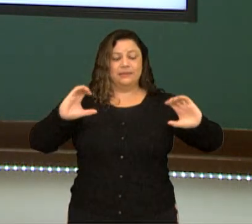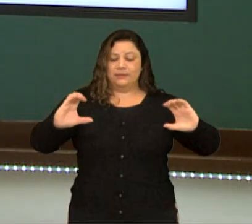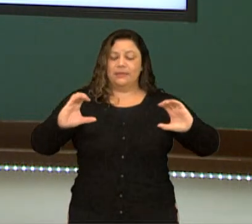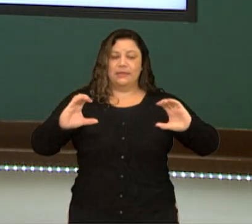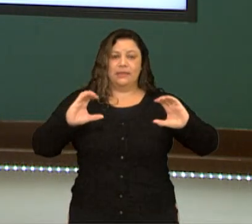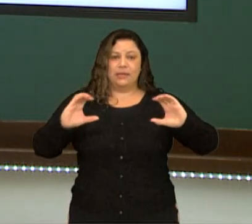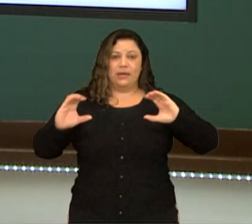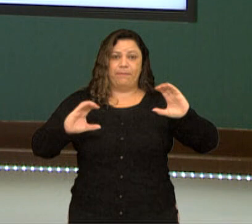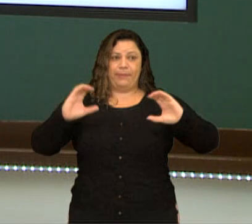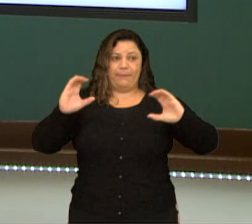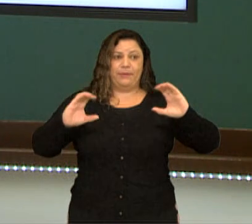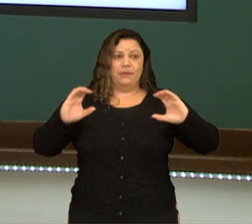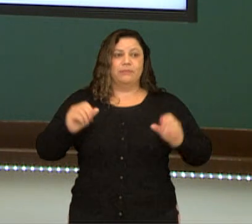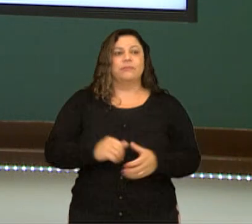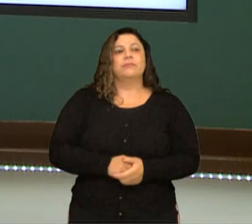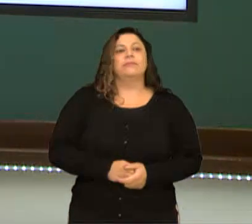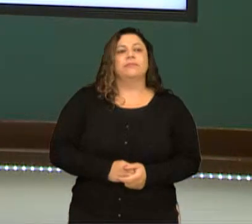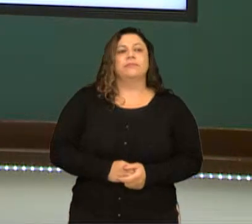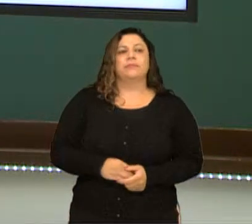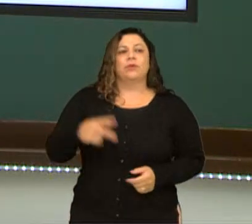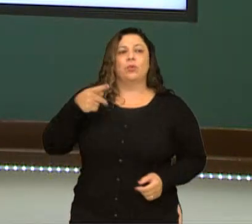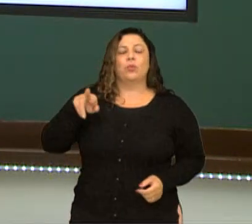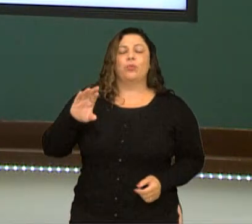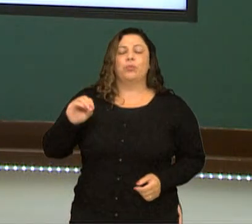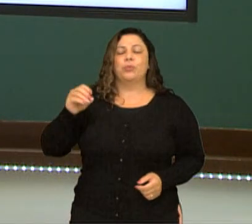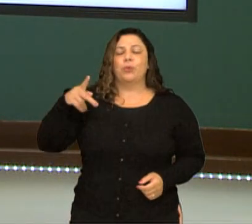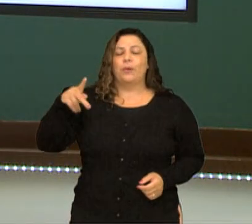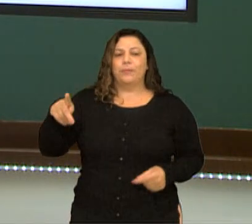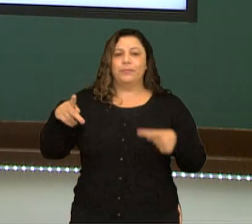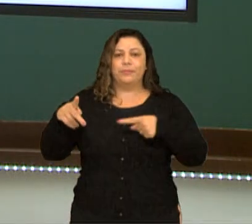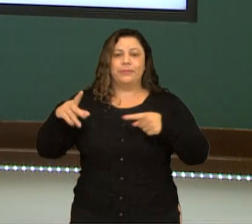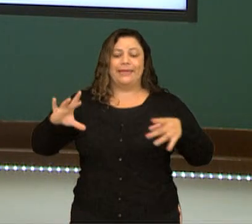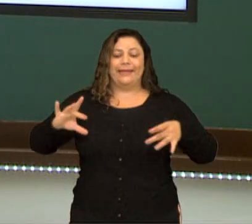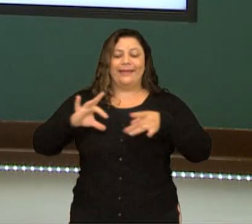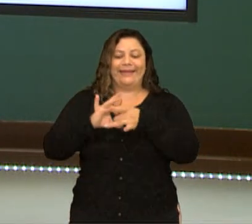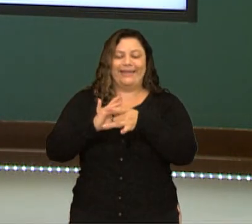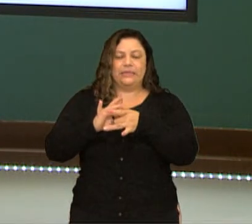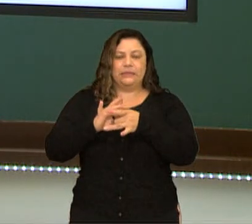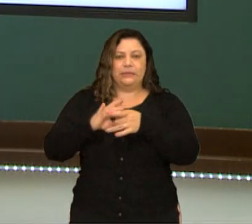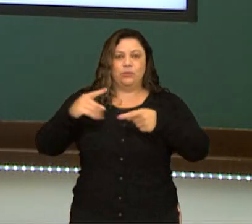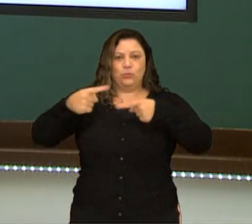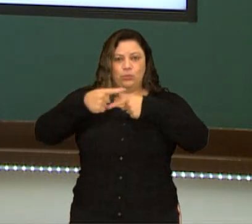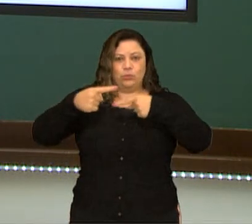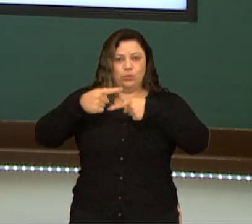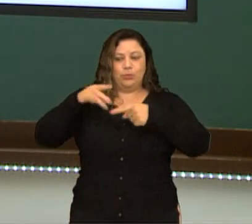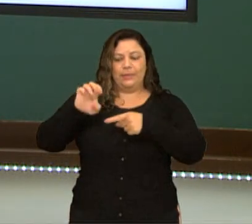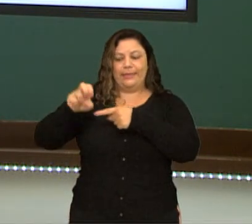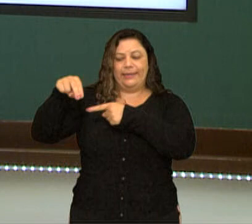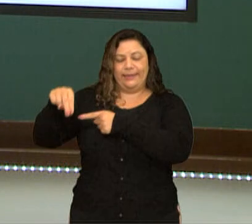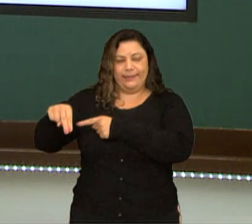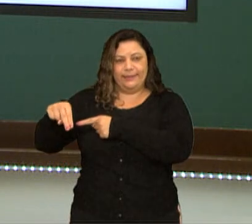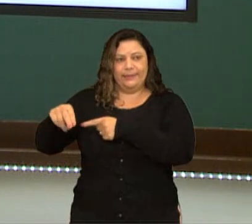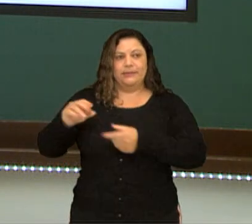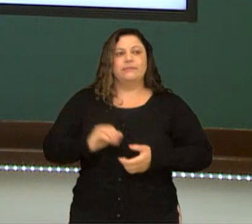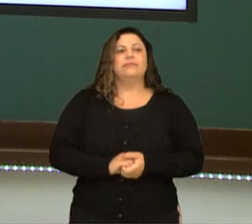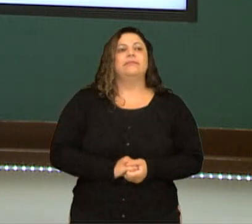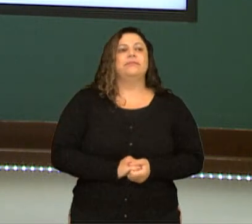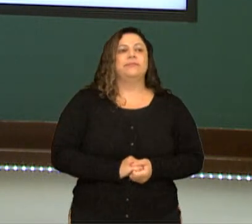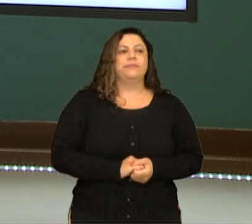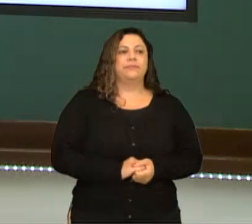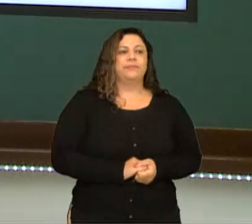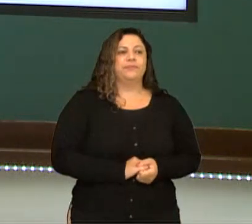estrutura, prop. Ligação dupla, en. E tem o